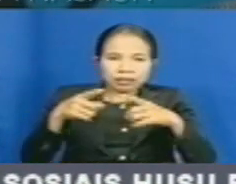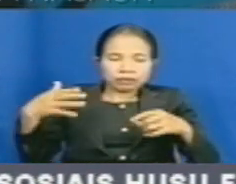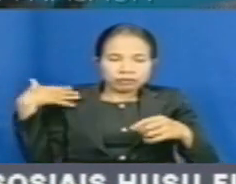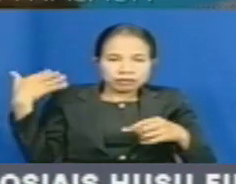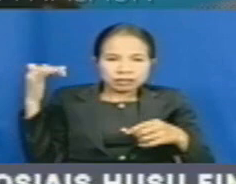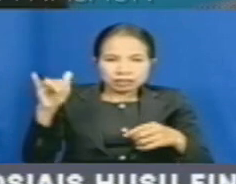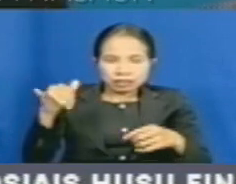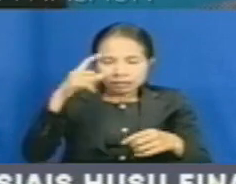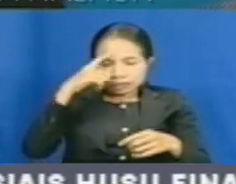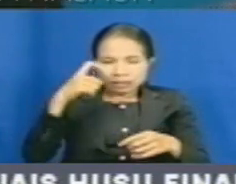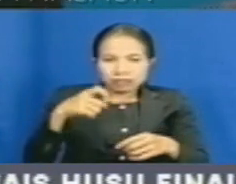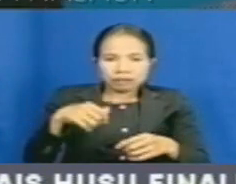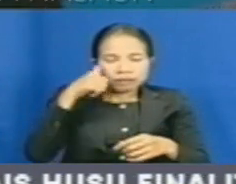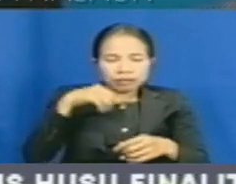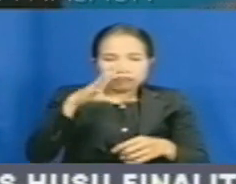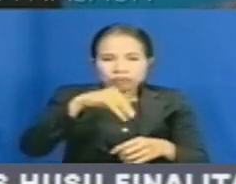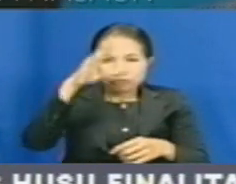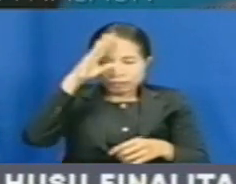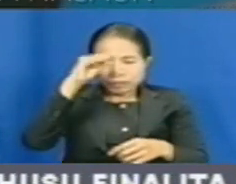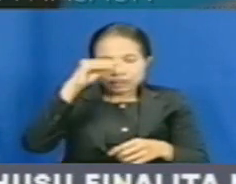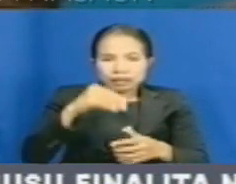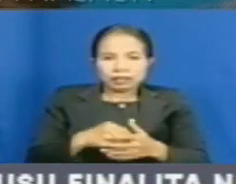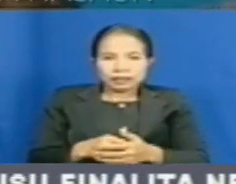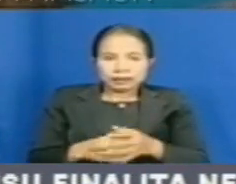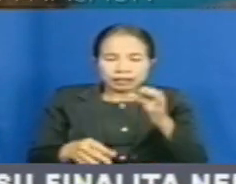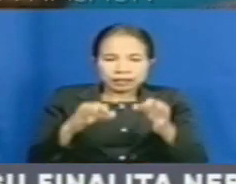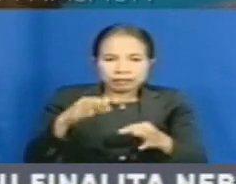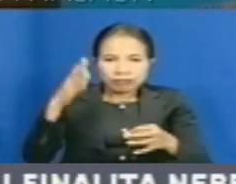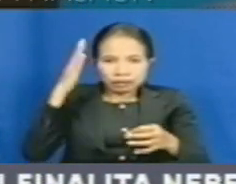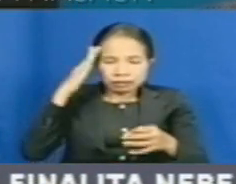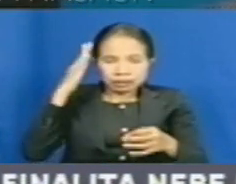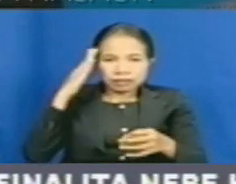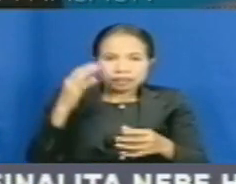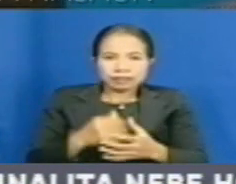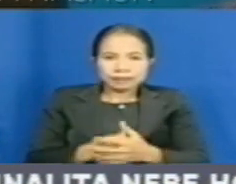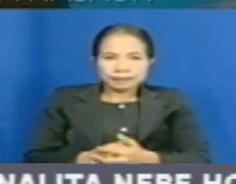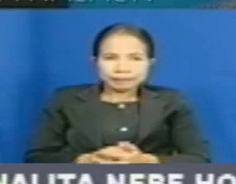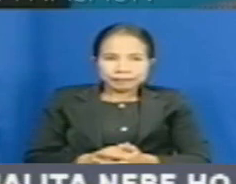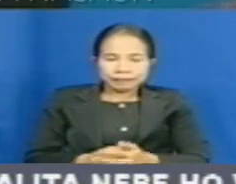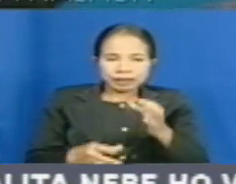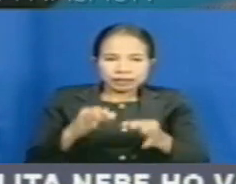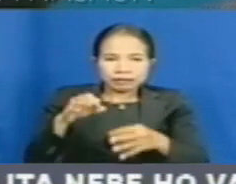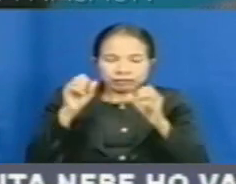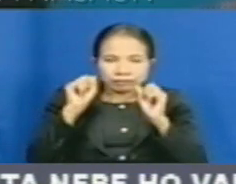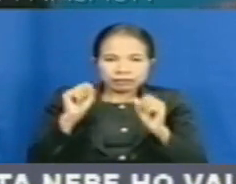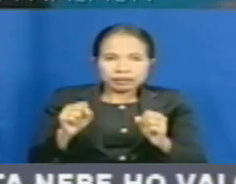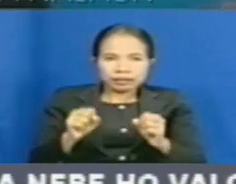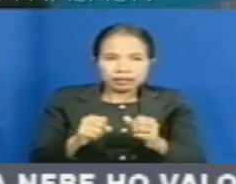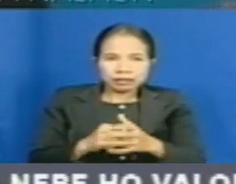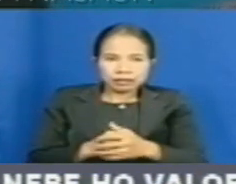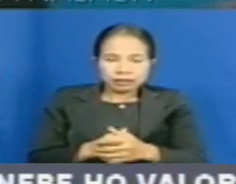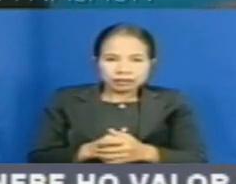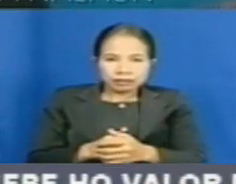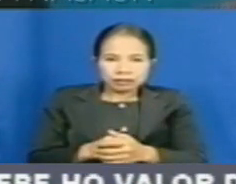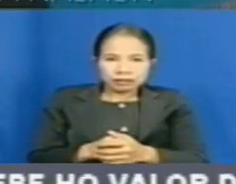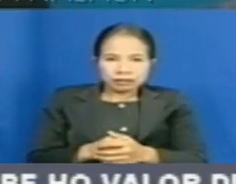tanto feito tanto mais. A turnê pela Atene. A turnê pela Compreende. A turnê